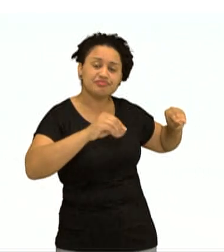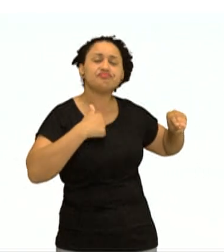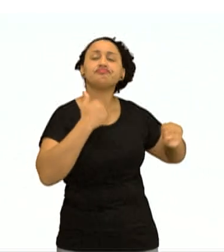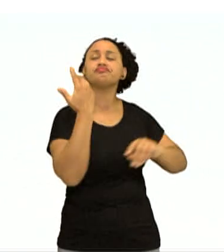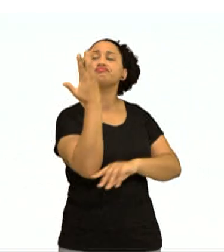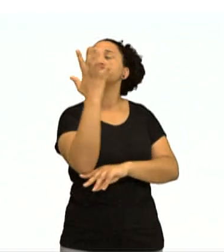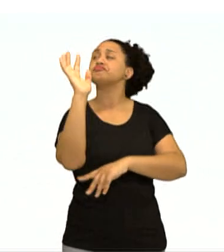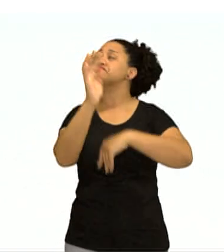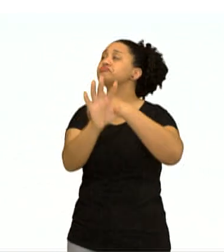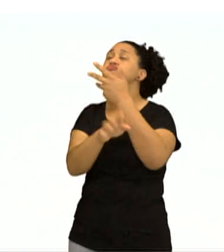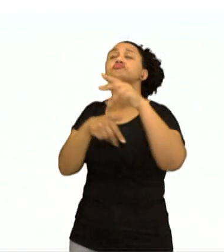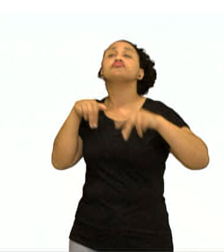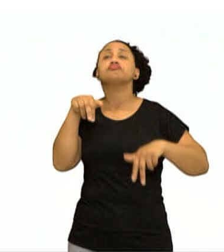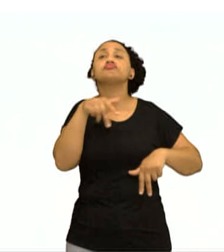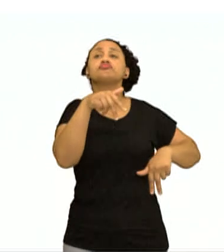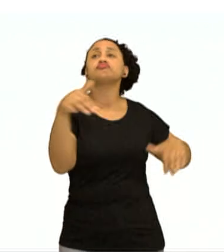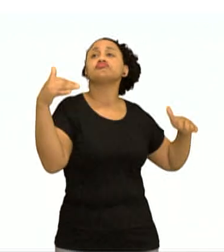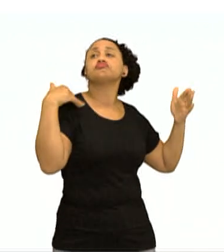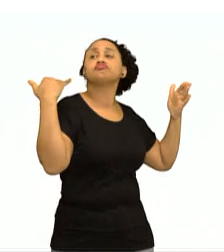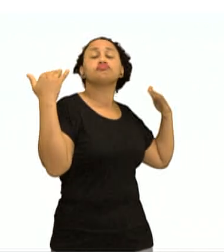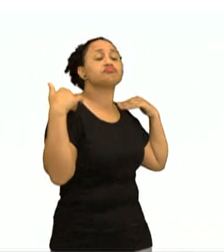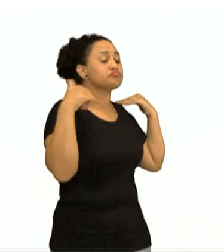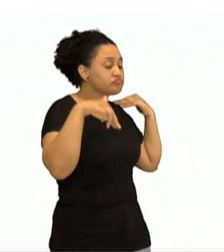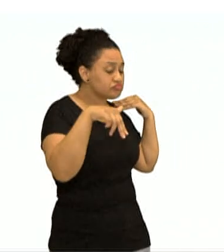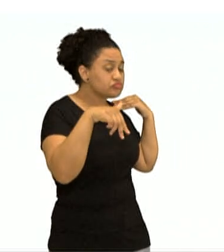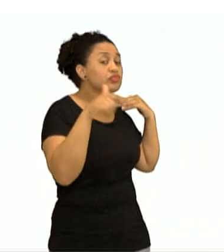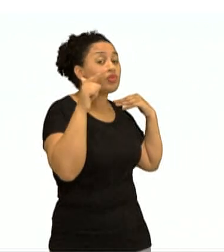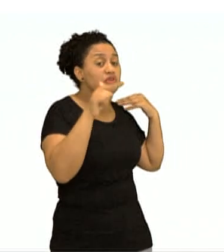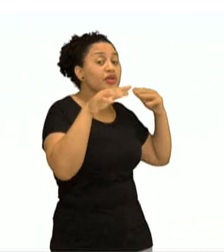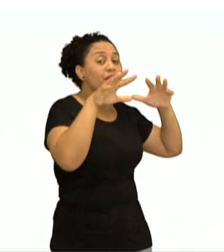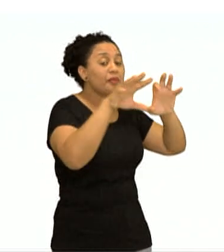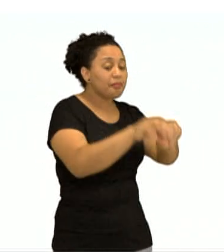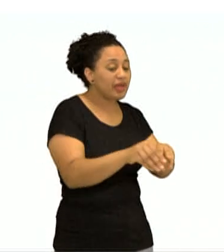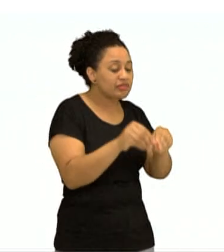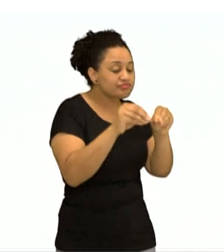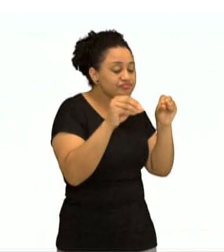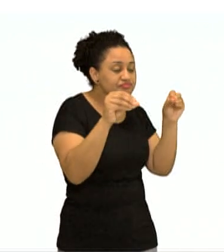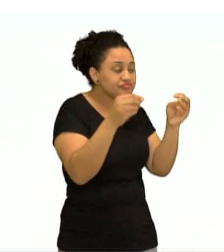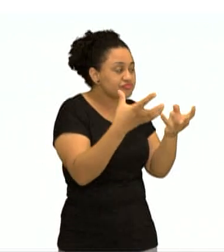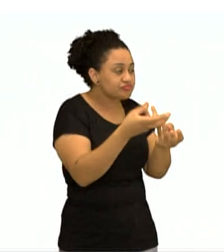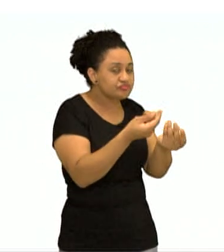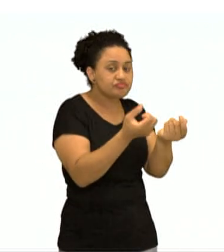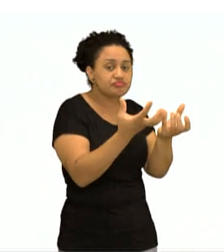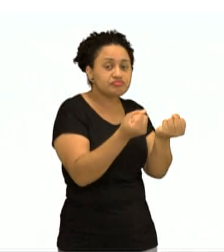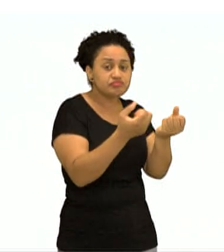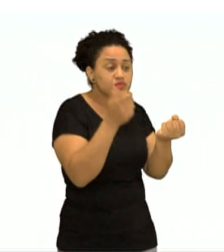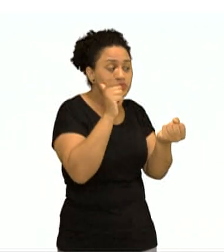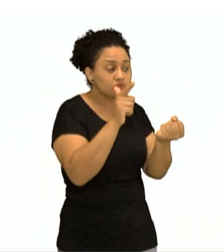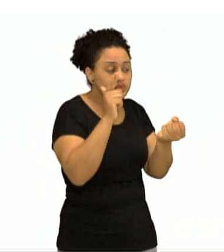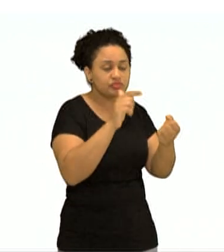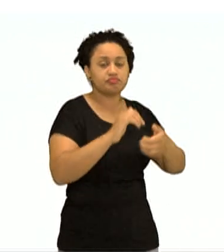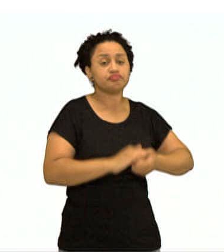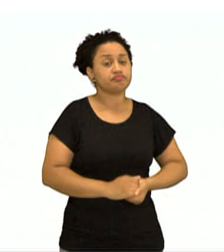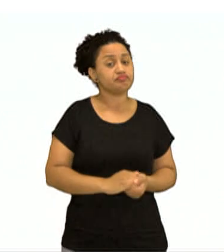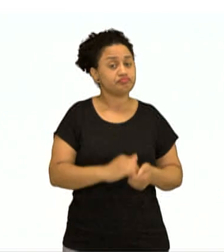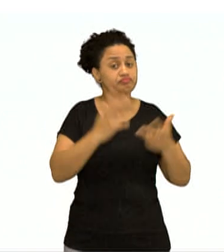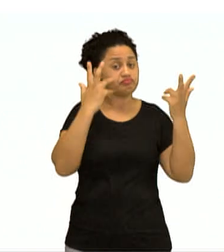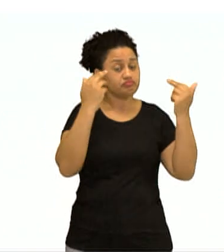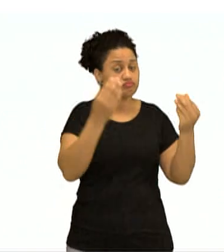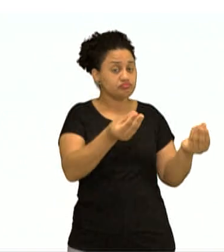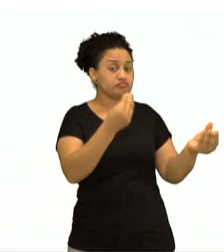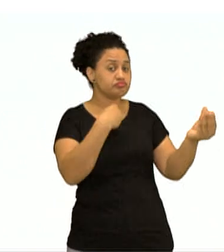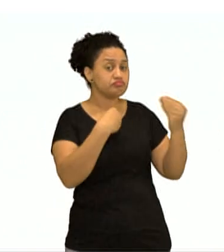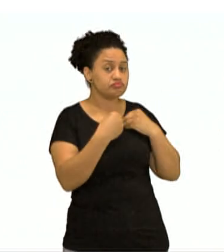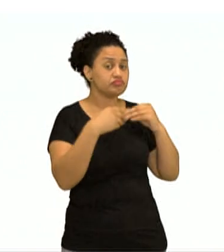num campo, em um determinado espaço, eu pego a areia e utilizo. A natureza nos forneceu. Mas